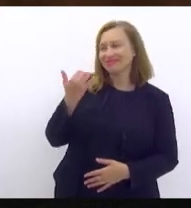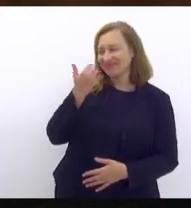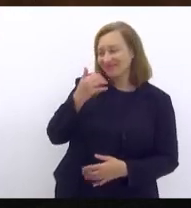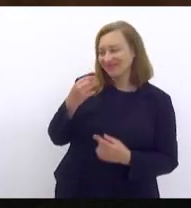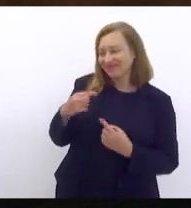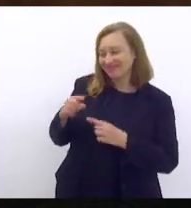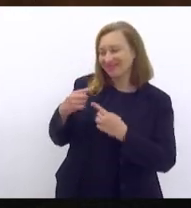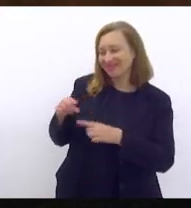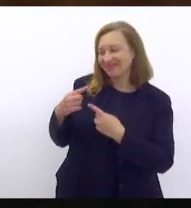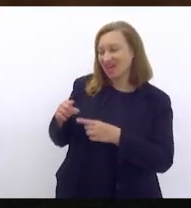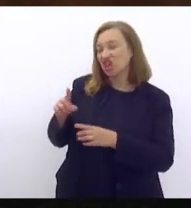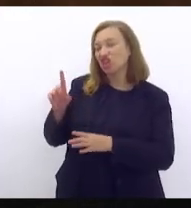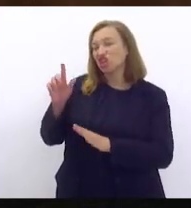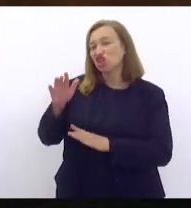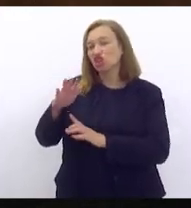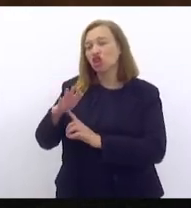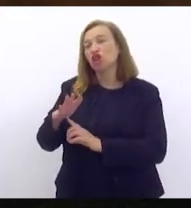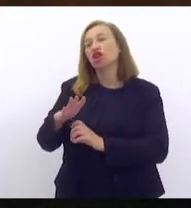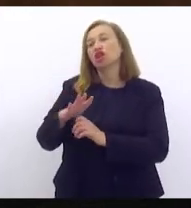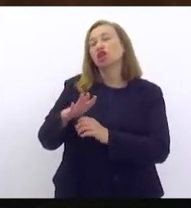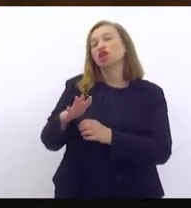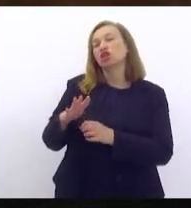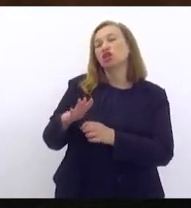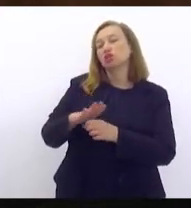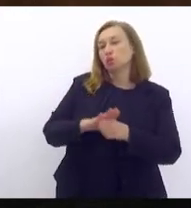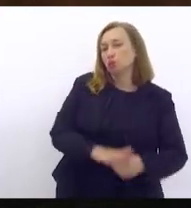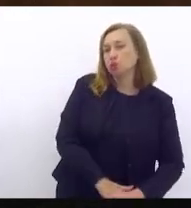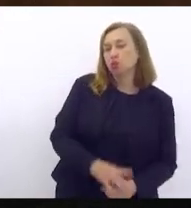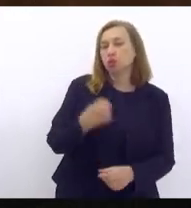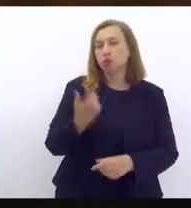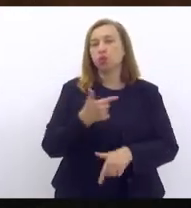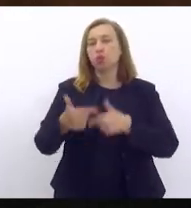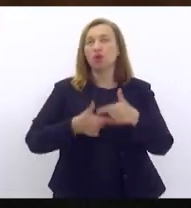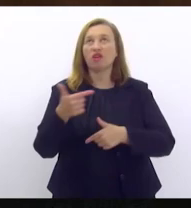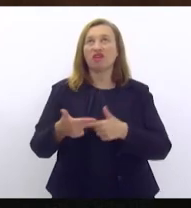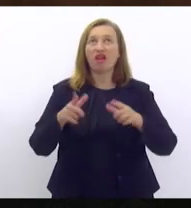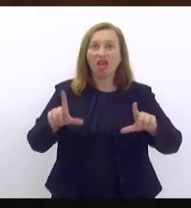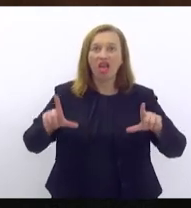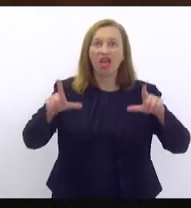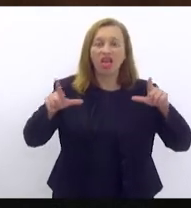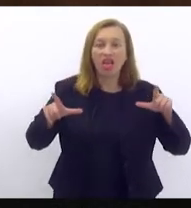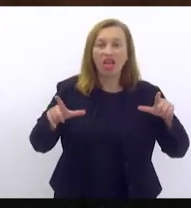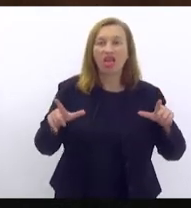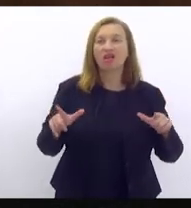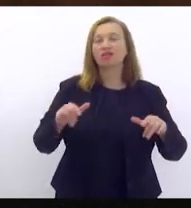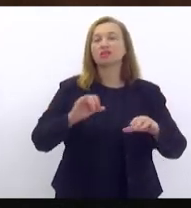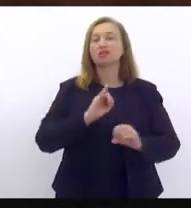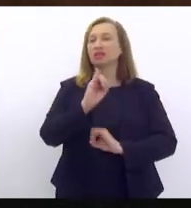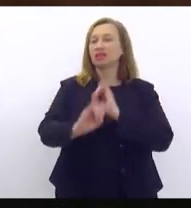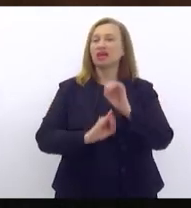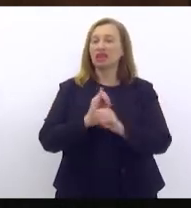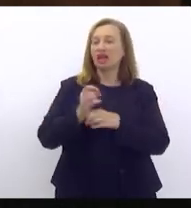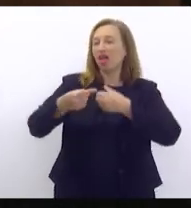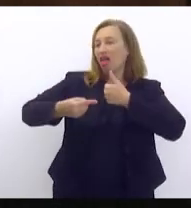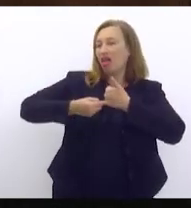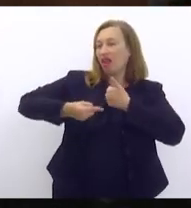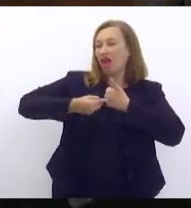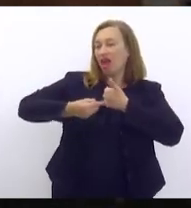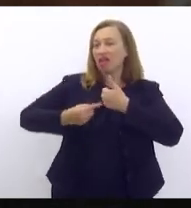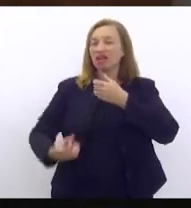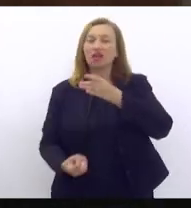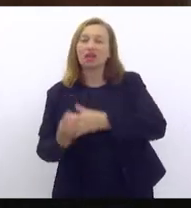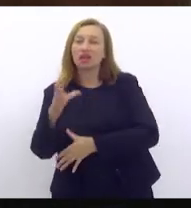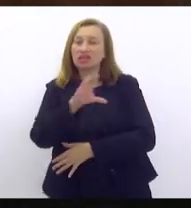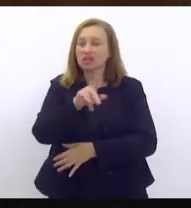atacar, para querer diminuir o nosso trabalho, dizendo que a gente está querendo aparecer, né, na internet, querendo like. Querendo like, montando CPI,